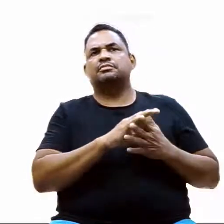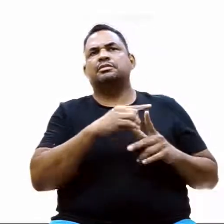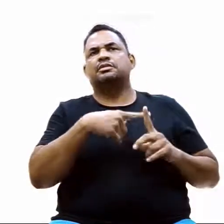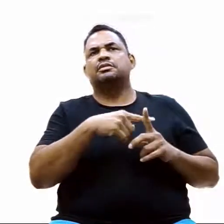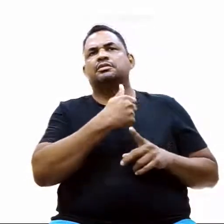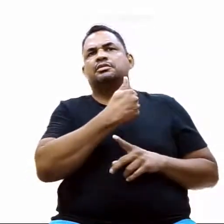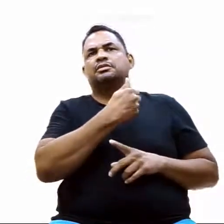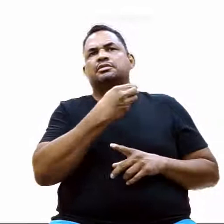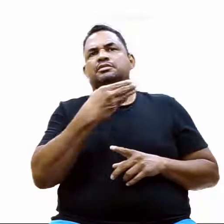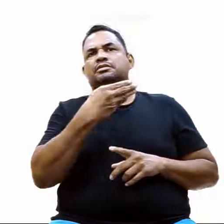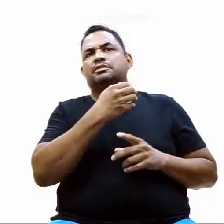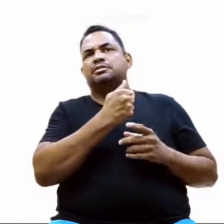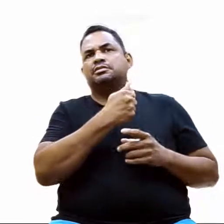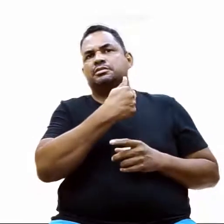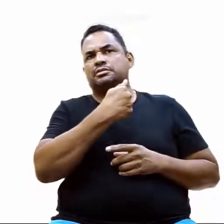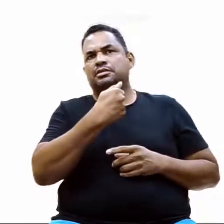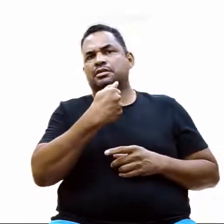de B,